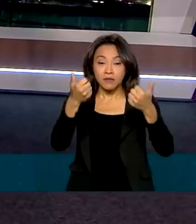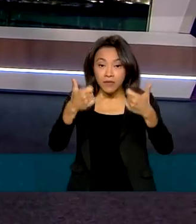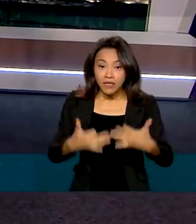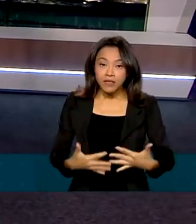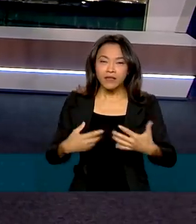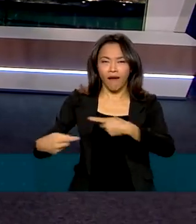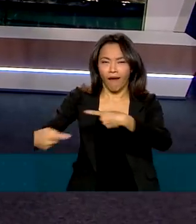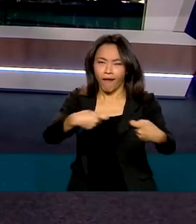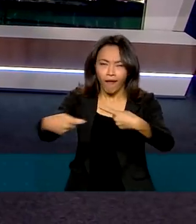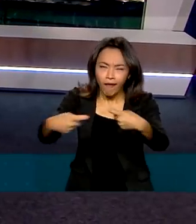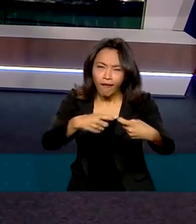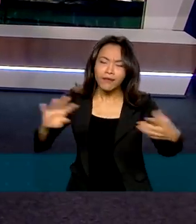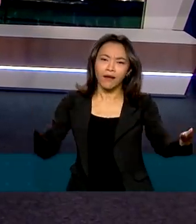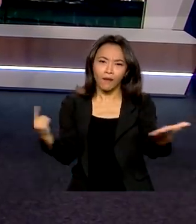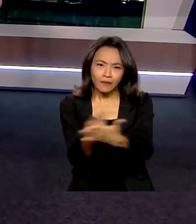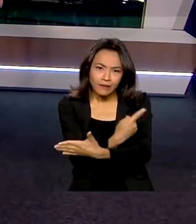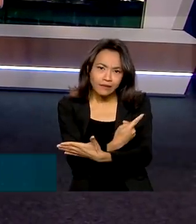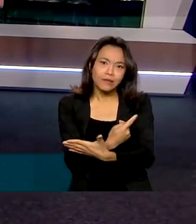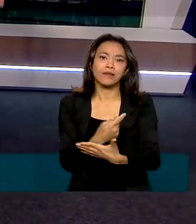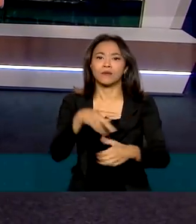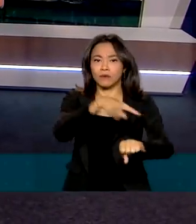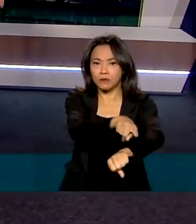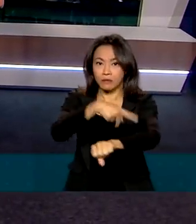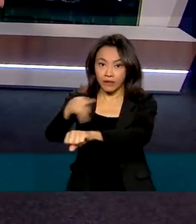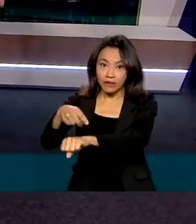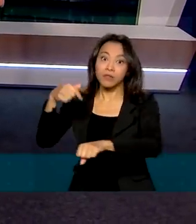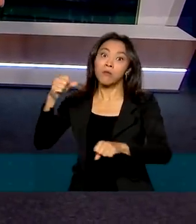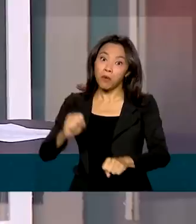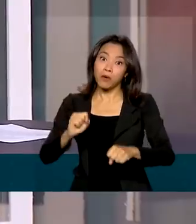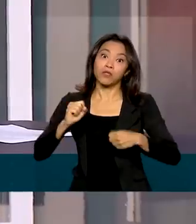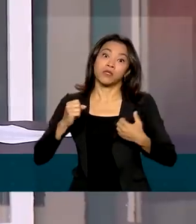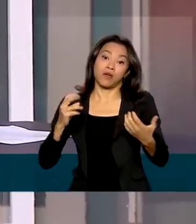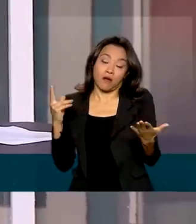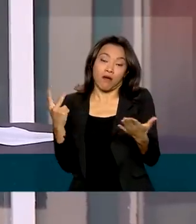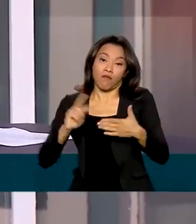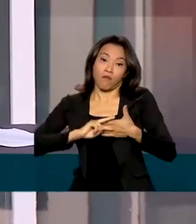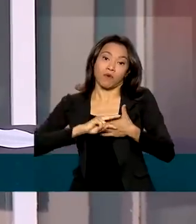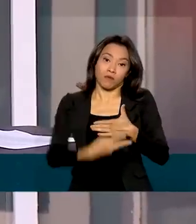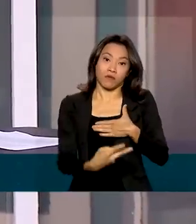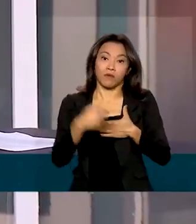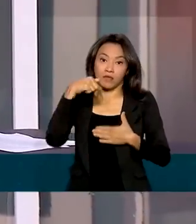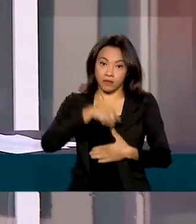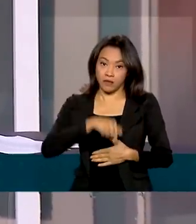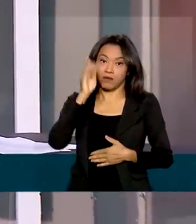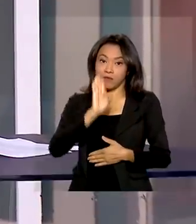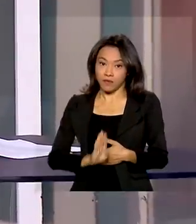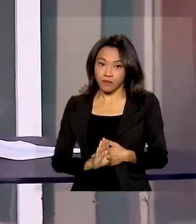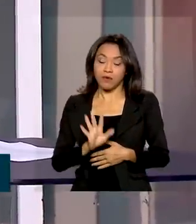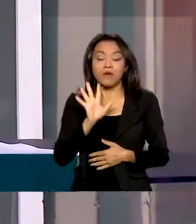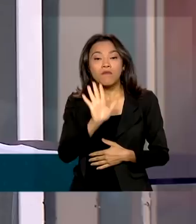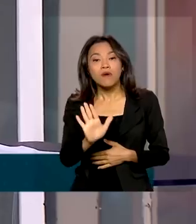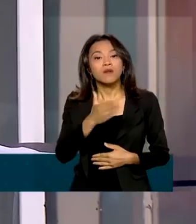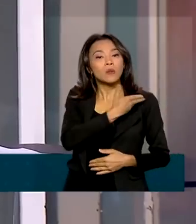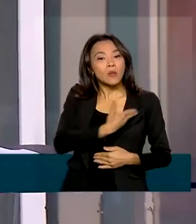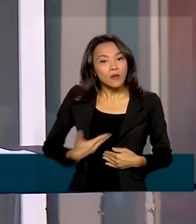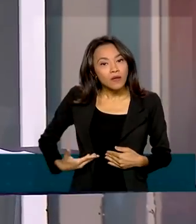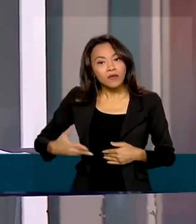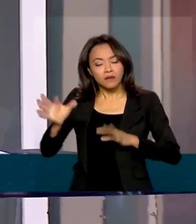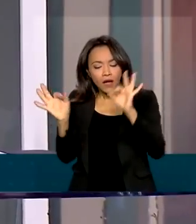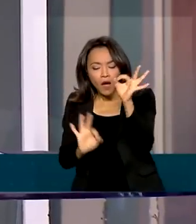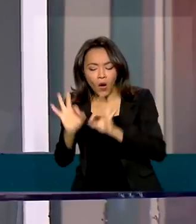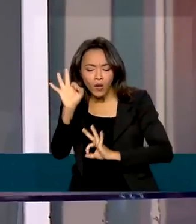europeu pode afetar os estoques de fertilizantes aqui no Brasil. Mas o governo está desenvolvendo o Plano Nacional